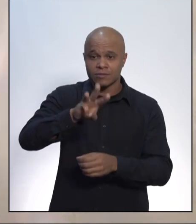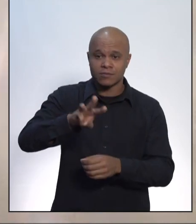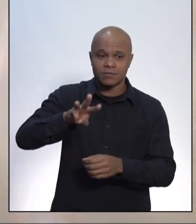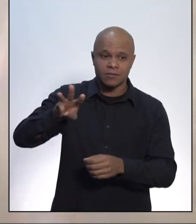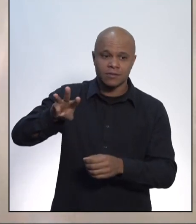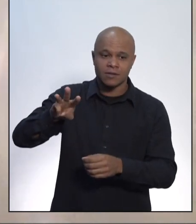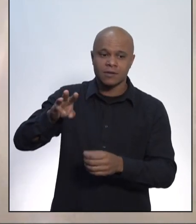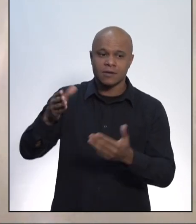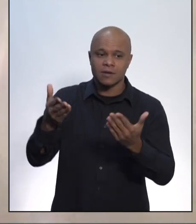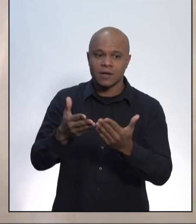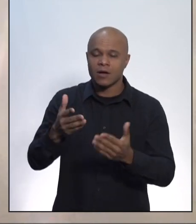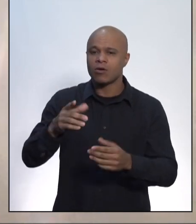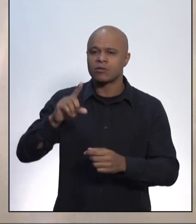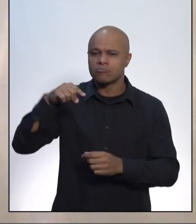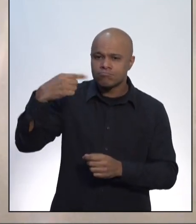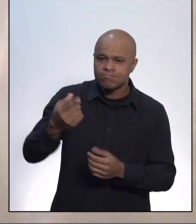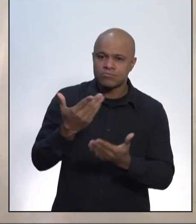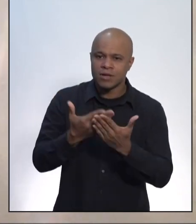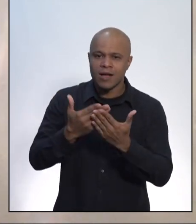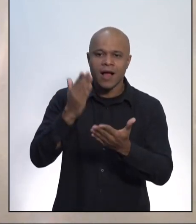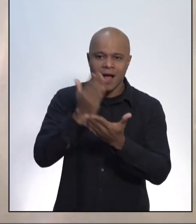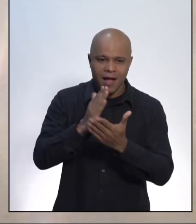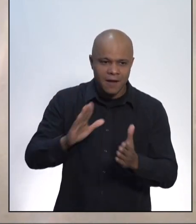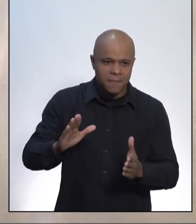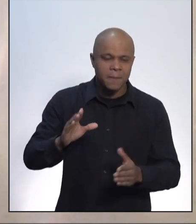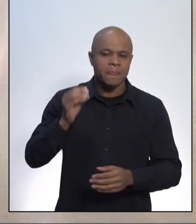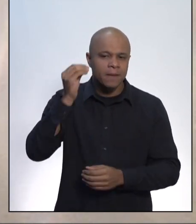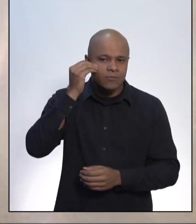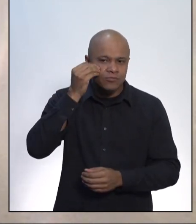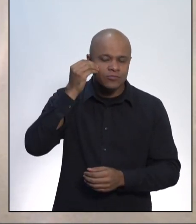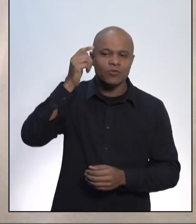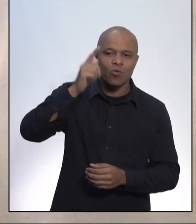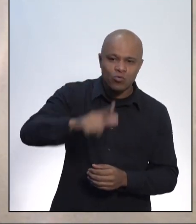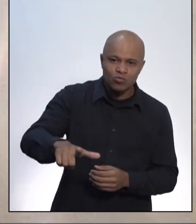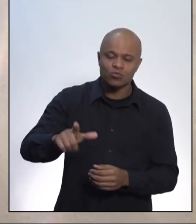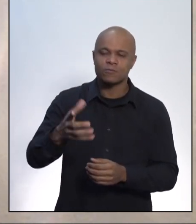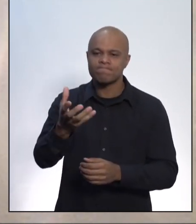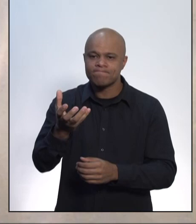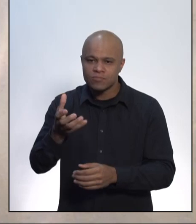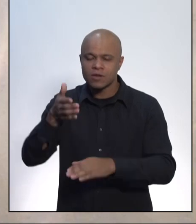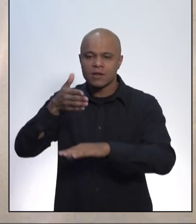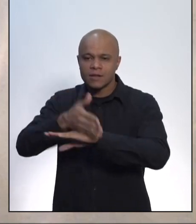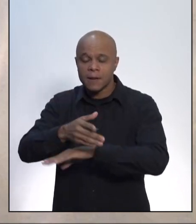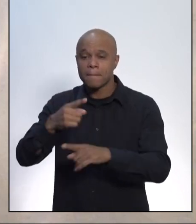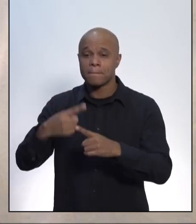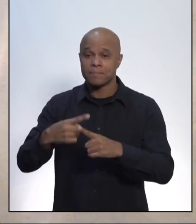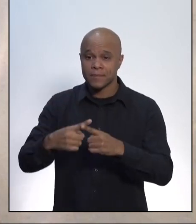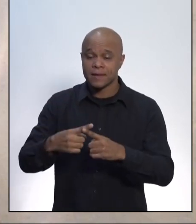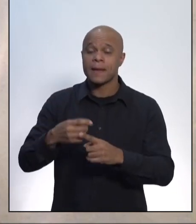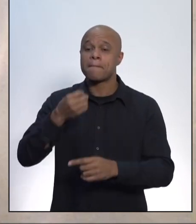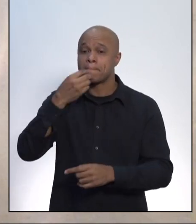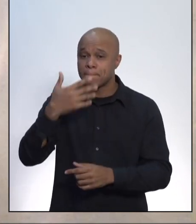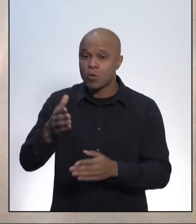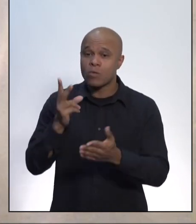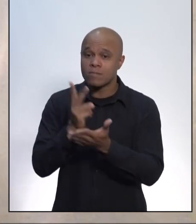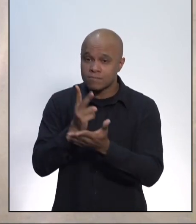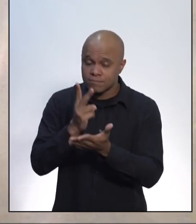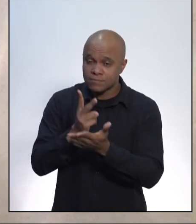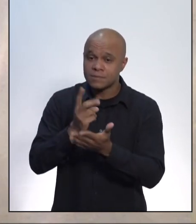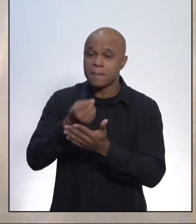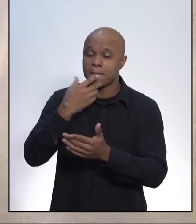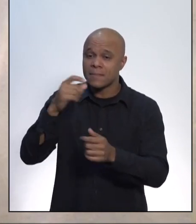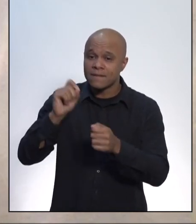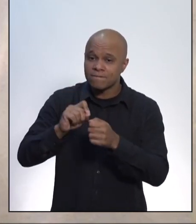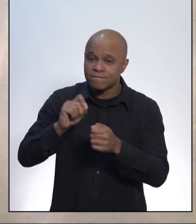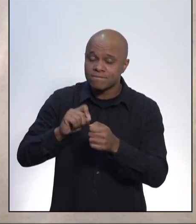agora, daqui a pouco, depois dessa aula, tentem fazer o primeiro acesso, tá? Porque a plataforma realmente é muito boa, muito bem feita, muito